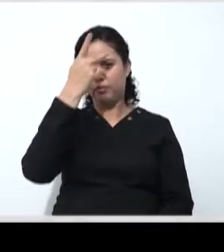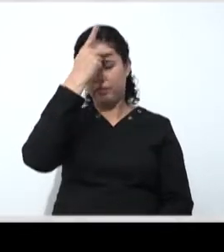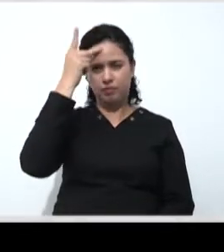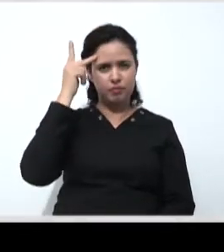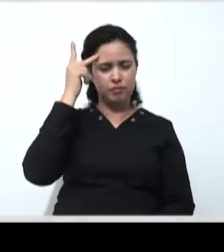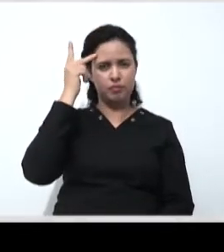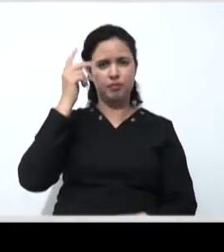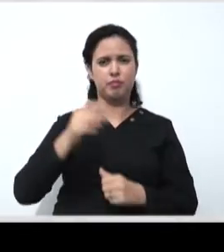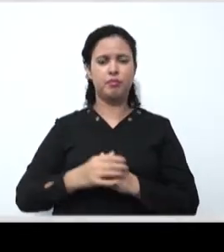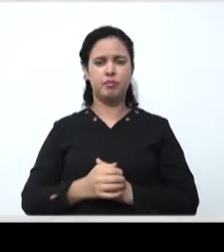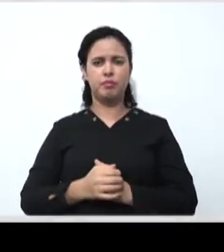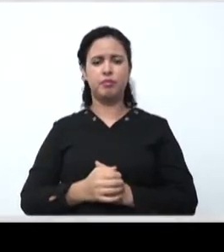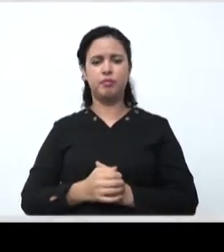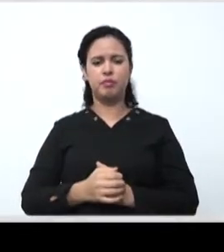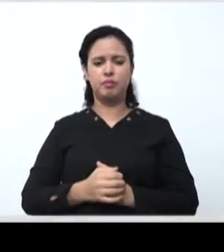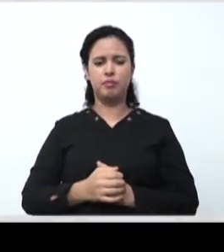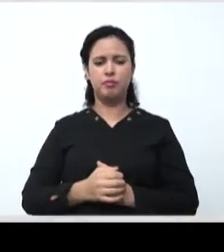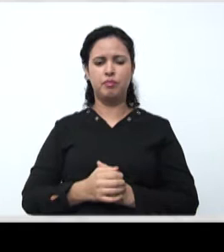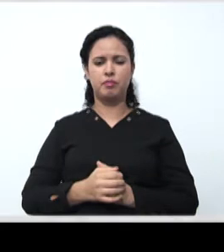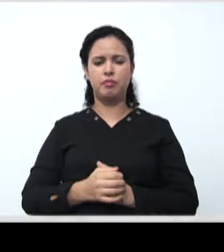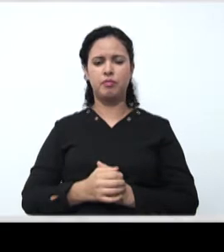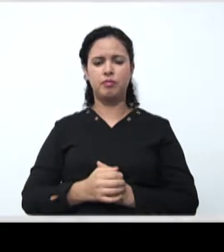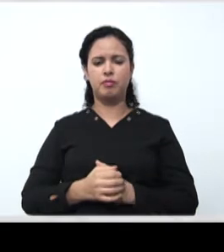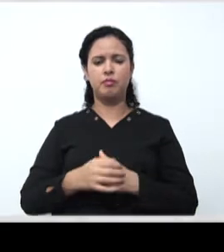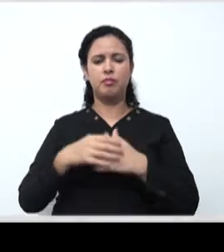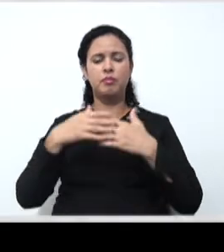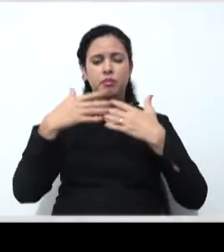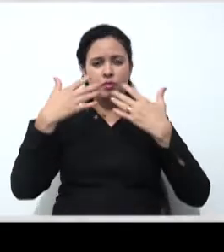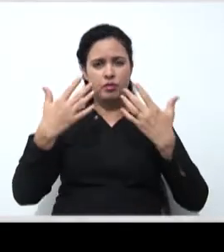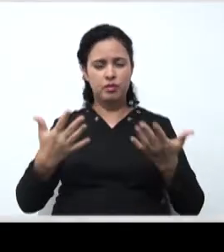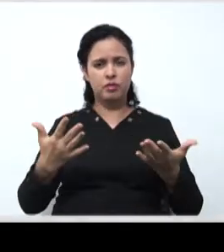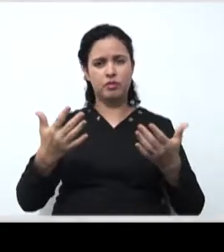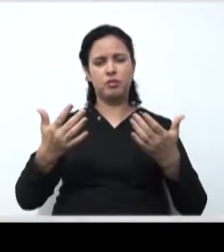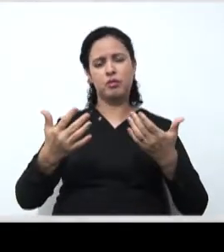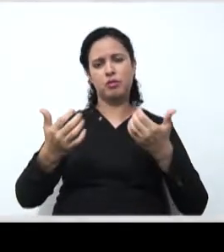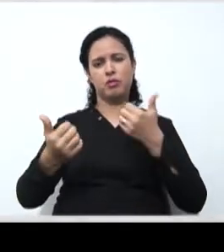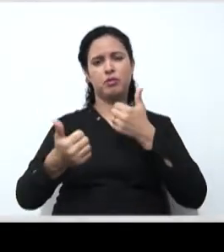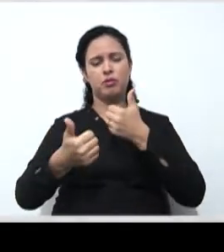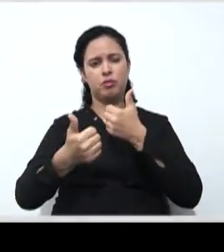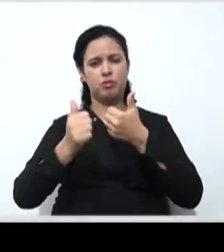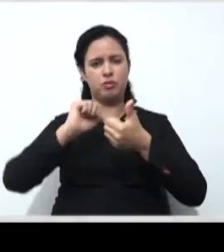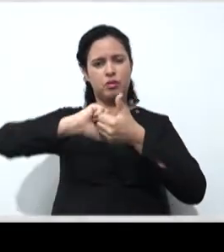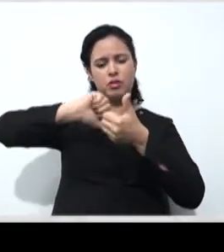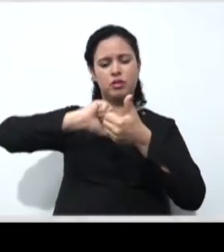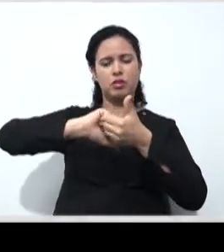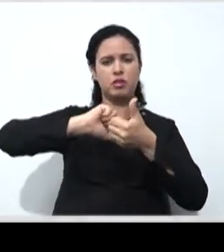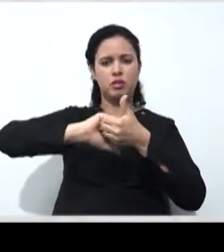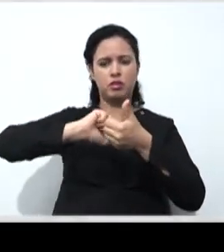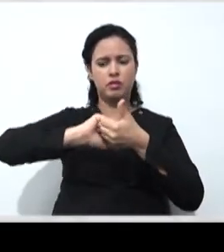pessoas. Opa, risquei aqui, mas a qualidade de vida das pessoas. Então, qual que é